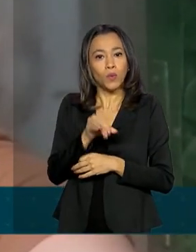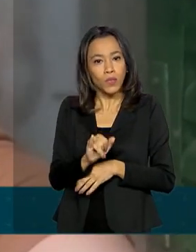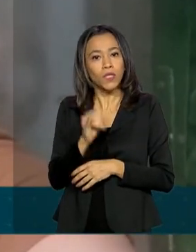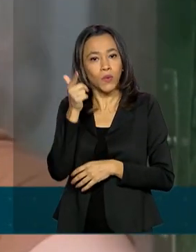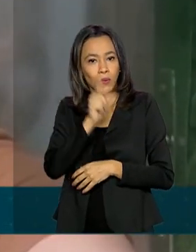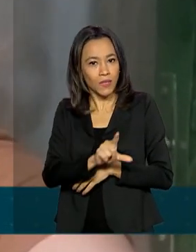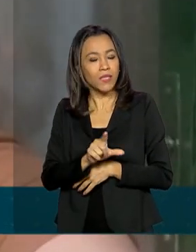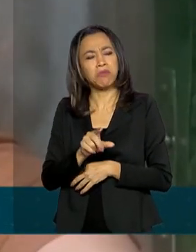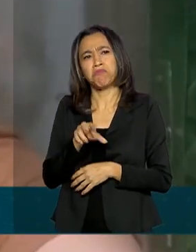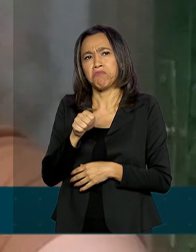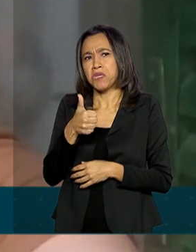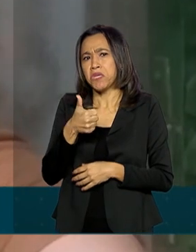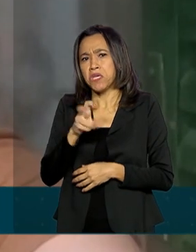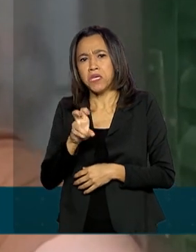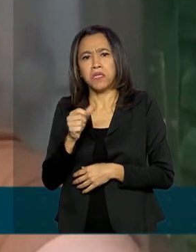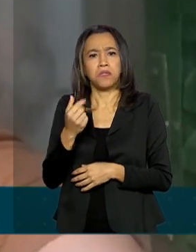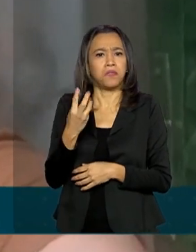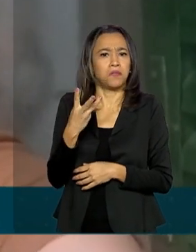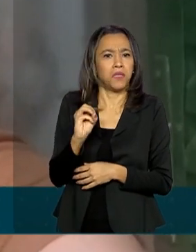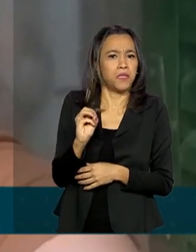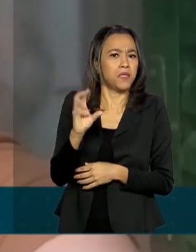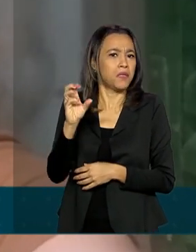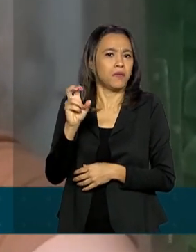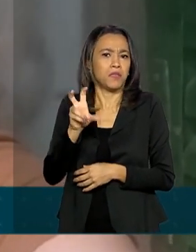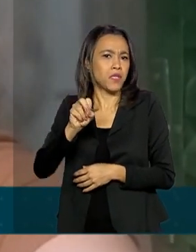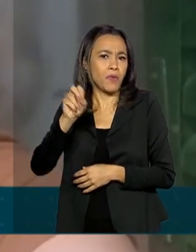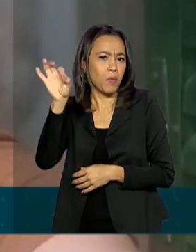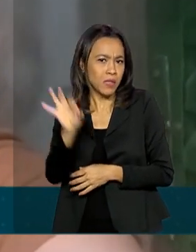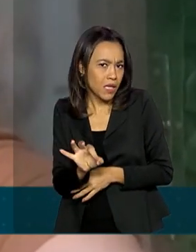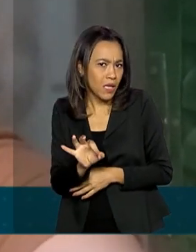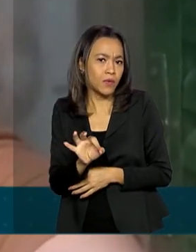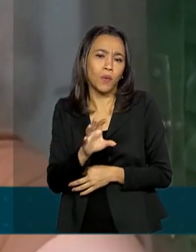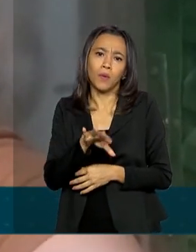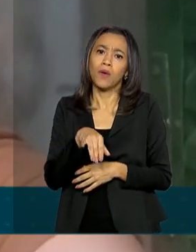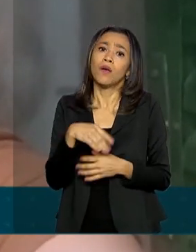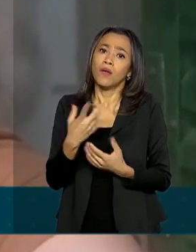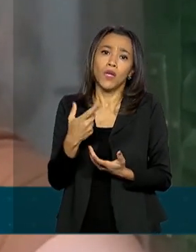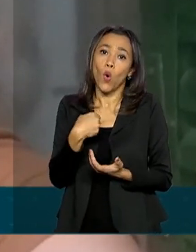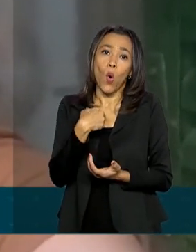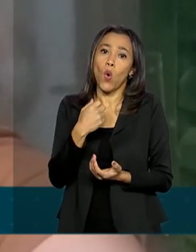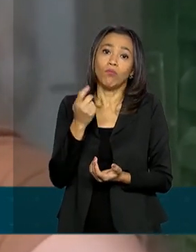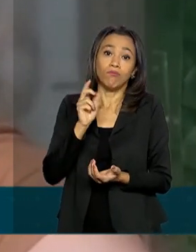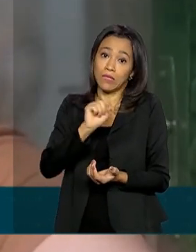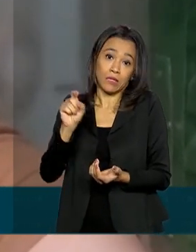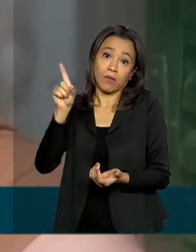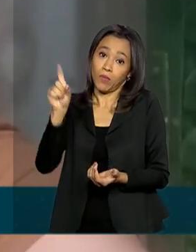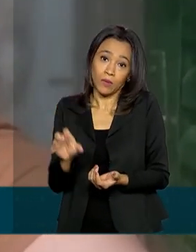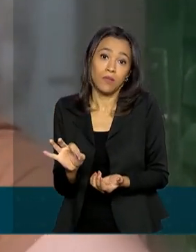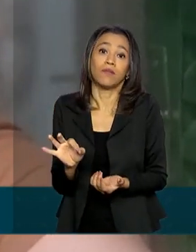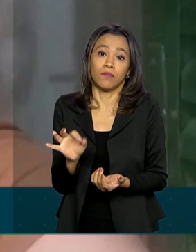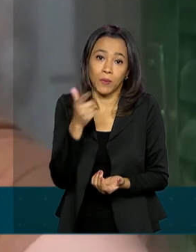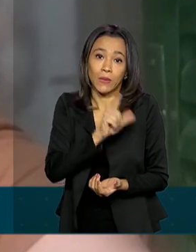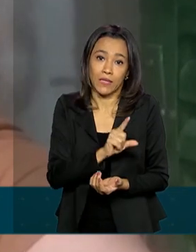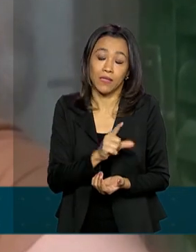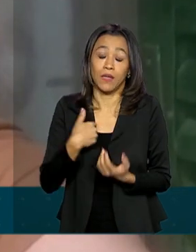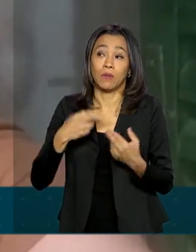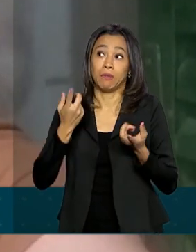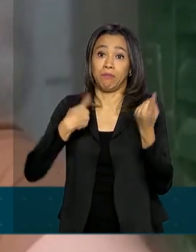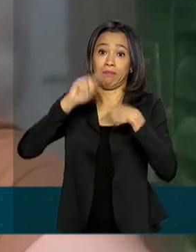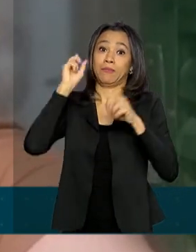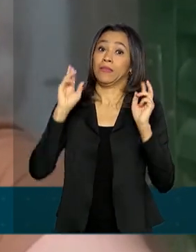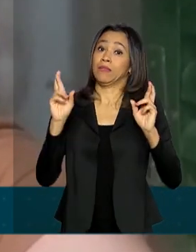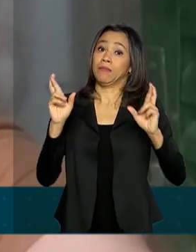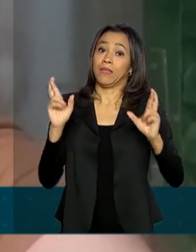uma bolsa de 15, 30, 50%, ou até mesmo estar completamente isenta deste valor. E eu espero ter sucesso